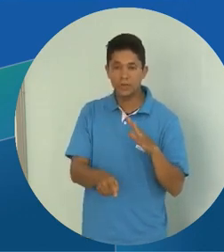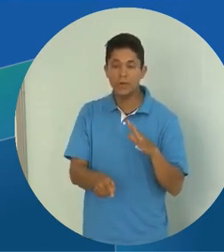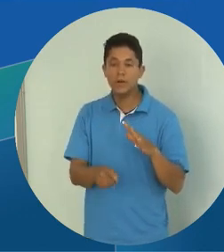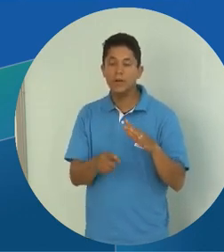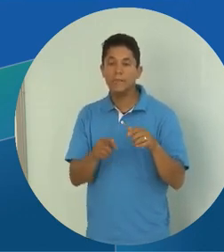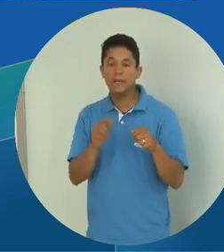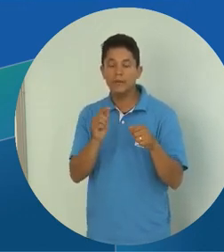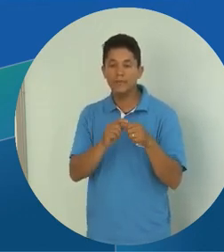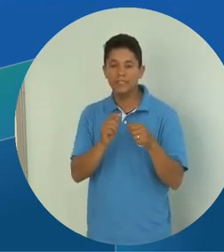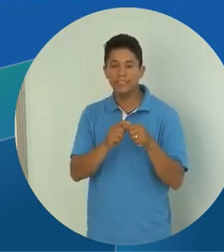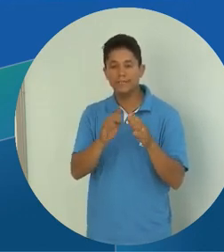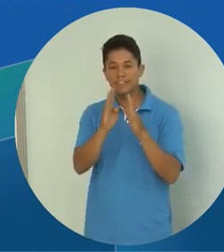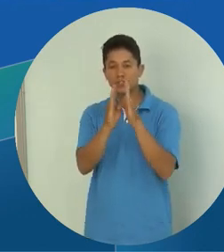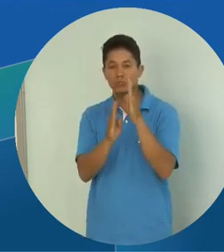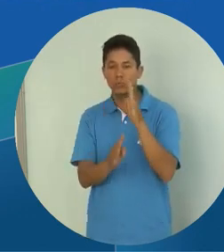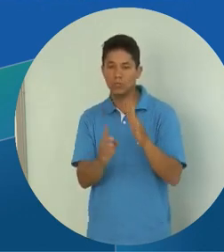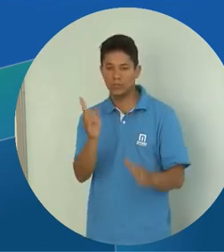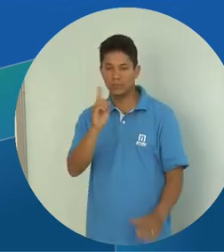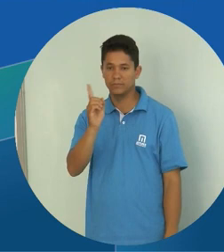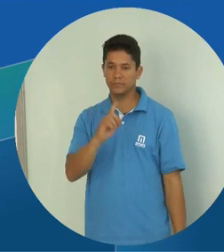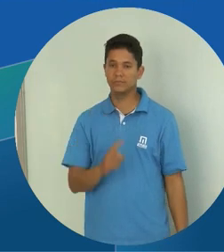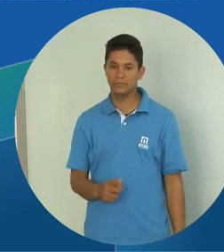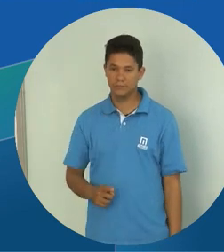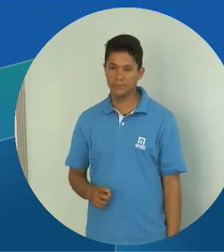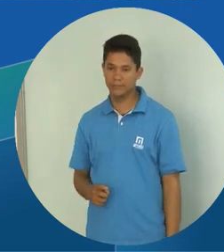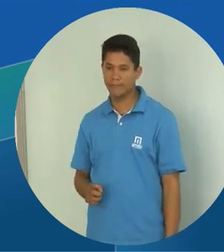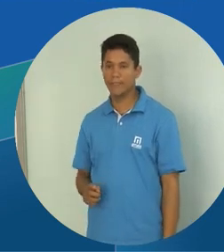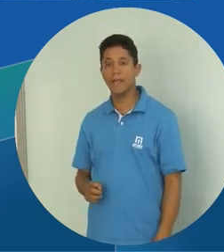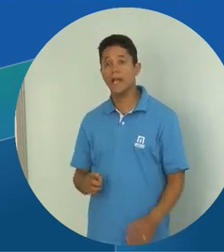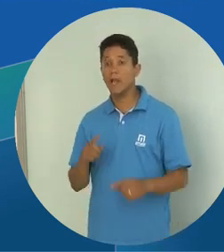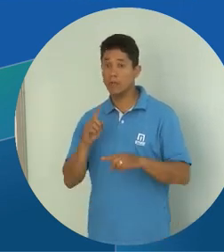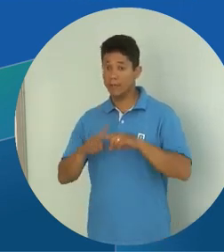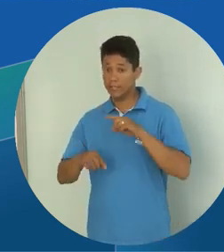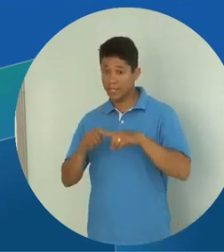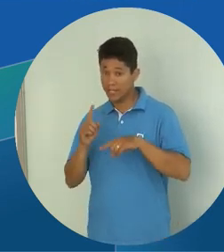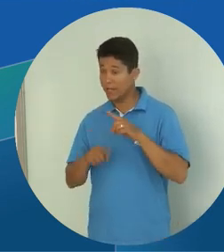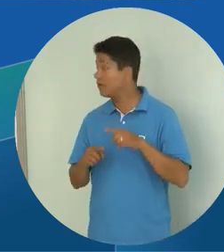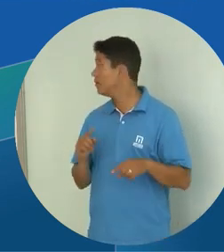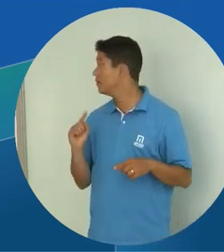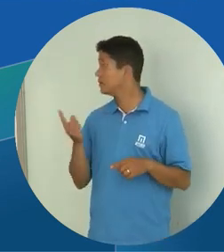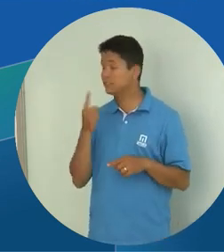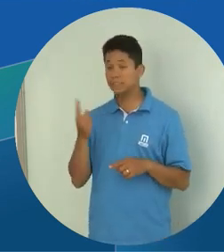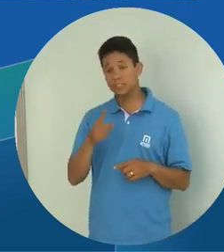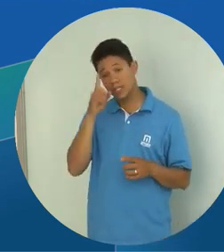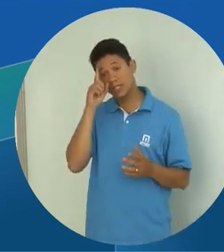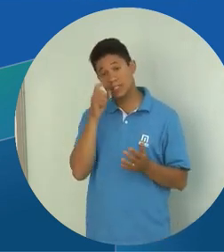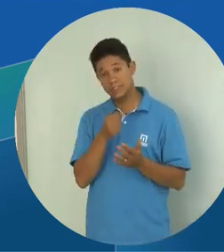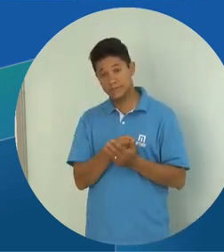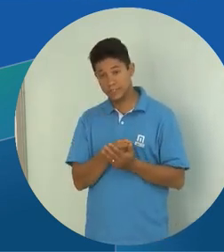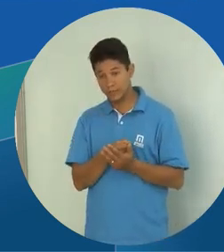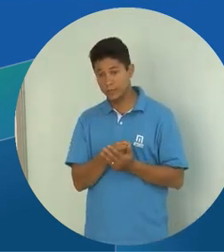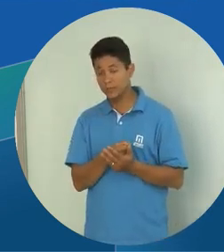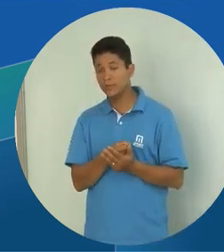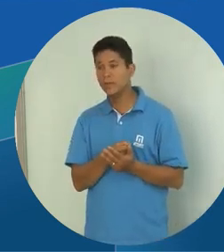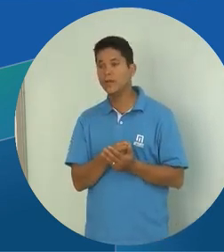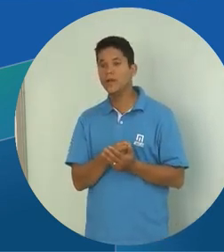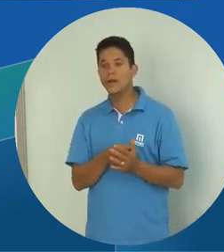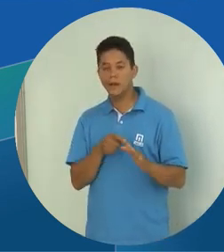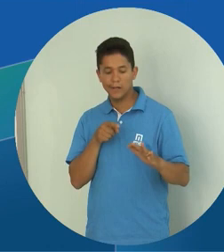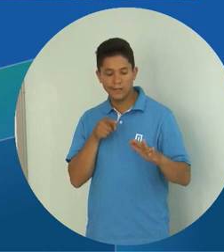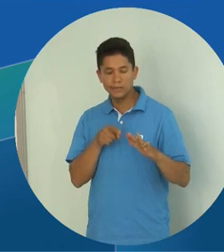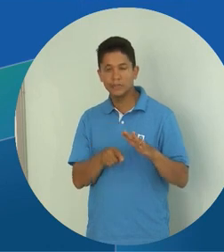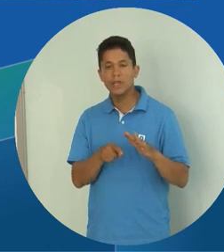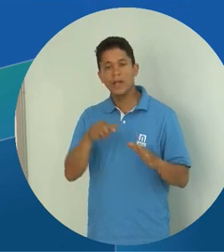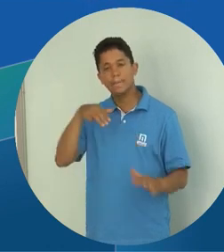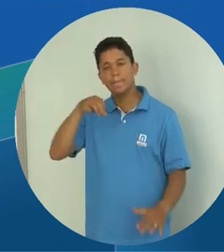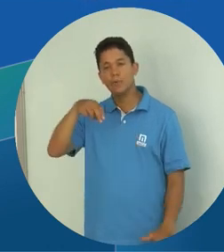barragem. Então, o material que a gente definiu para injetar a baixa pressão era nanocílica. A